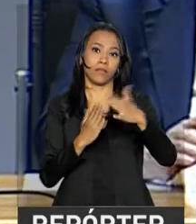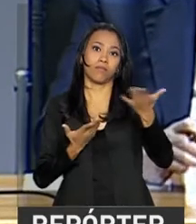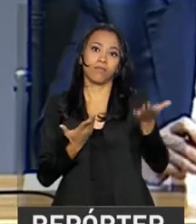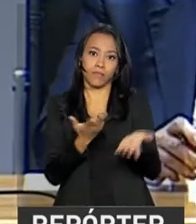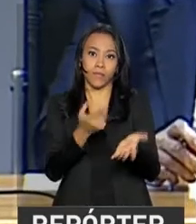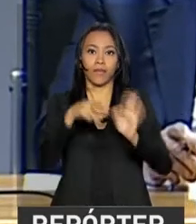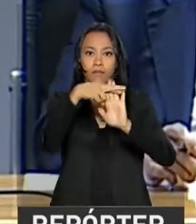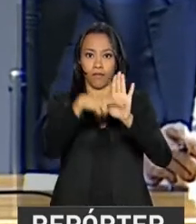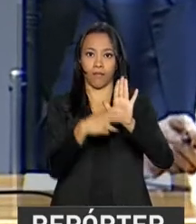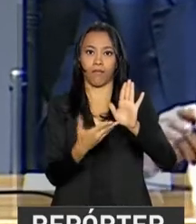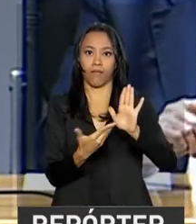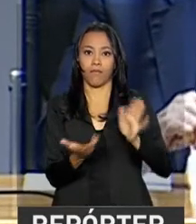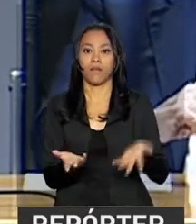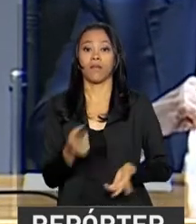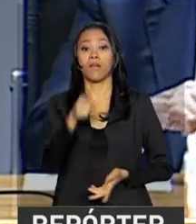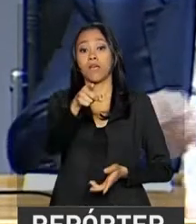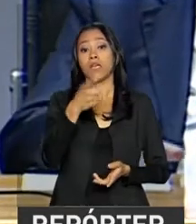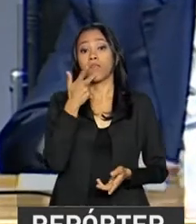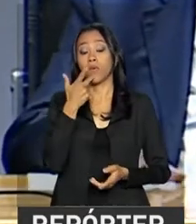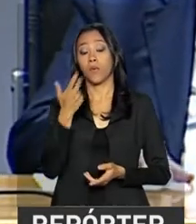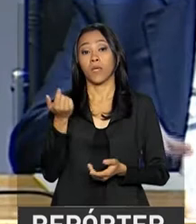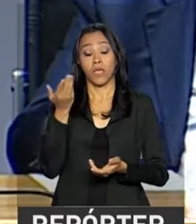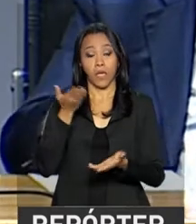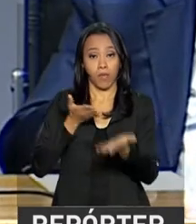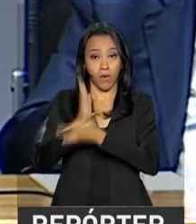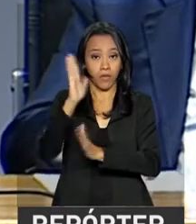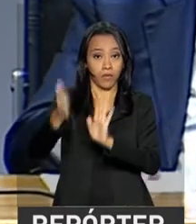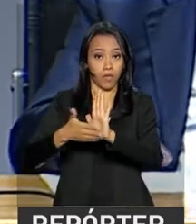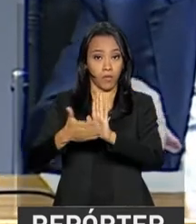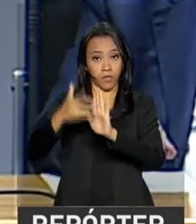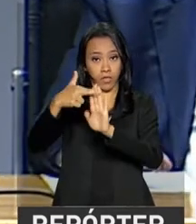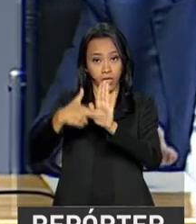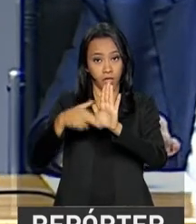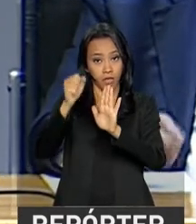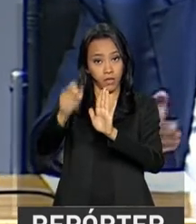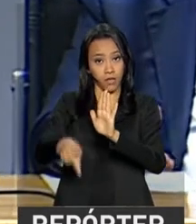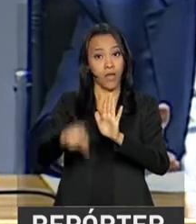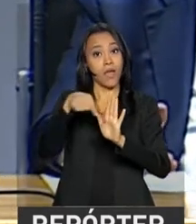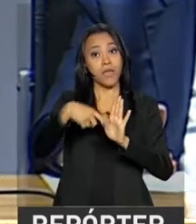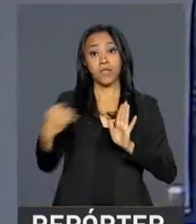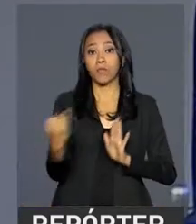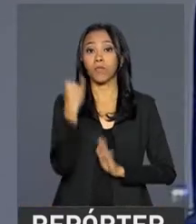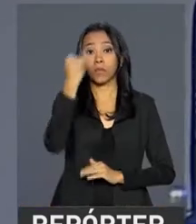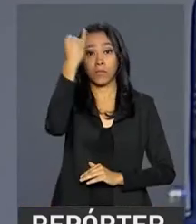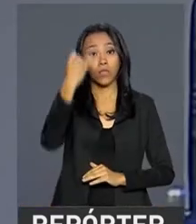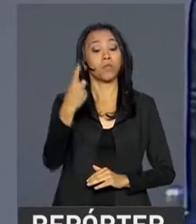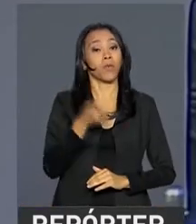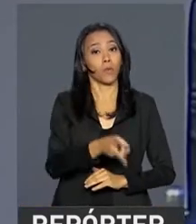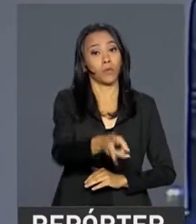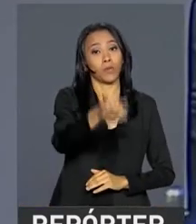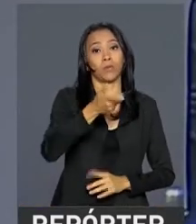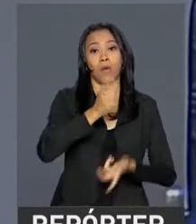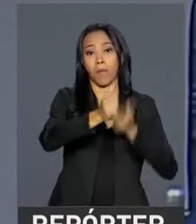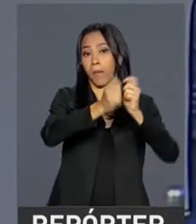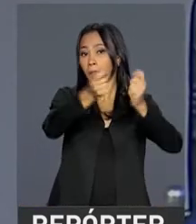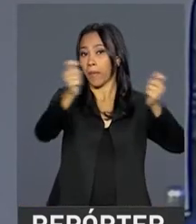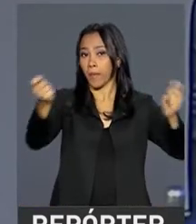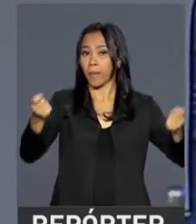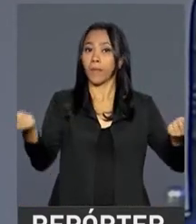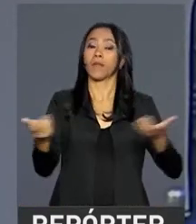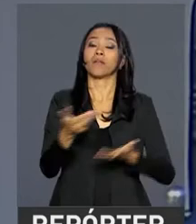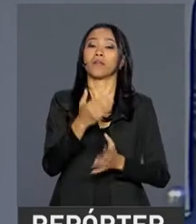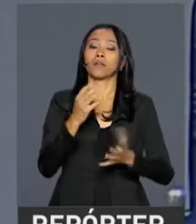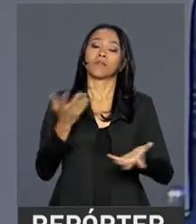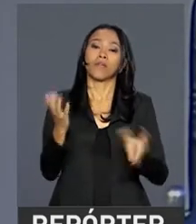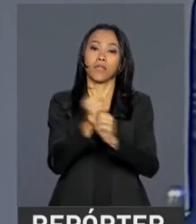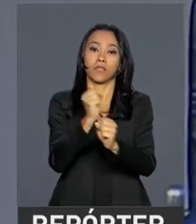fazenda insistiu que a aprovação da reforma da previdência é fundamental para a sustentabilidade das contas públicas do país no longo